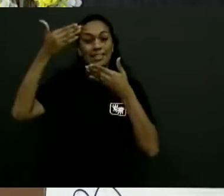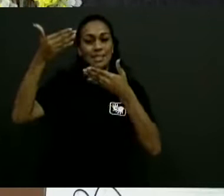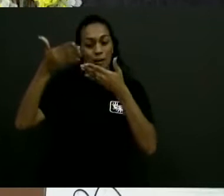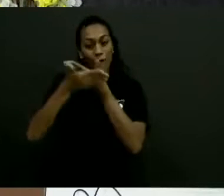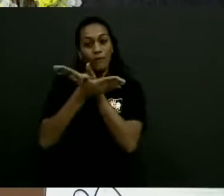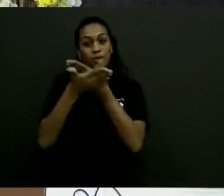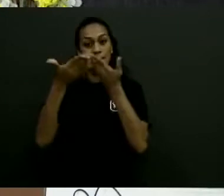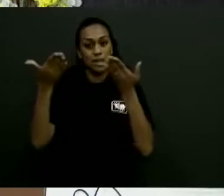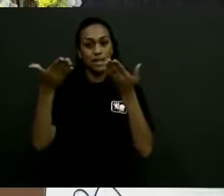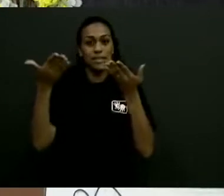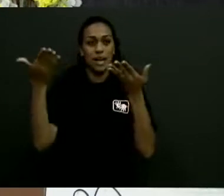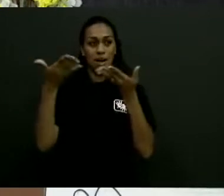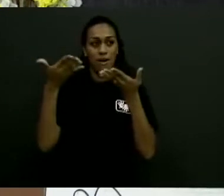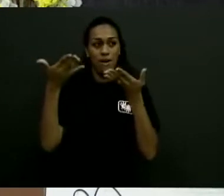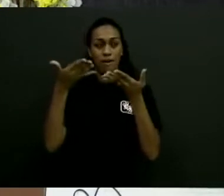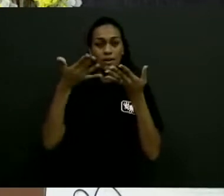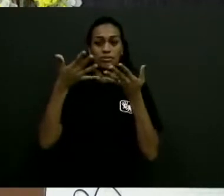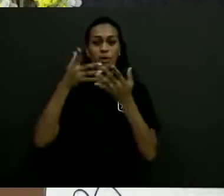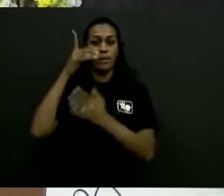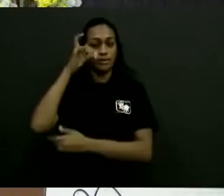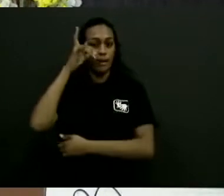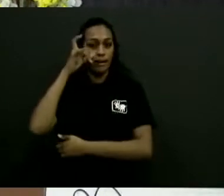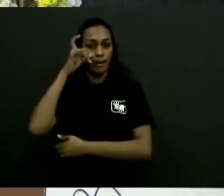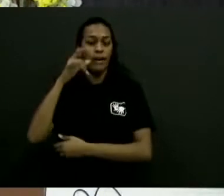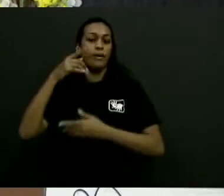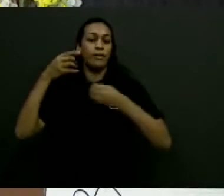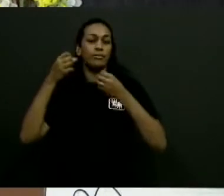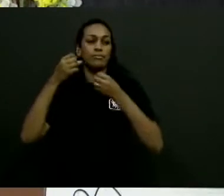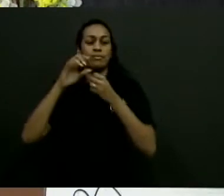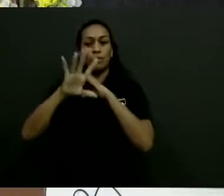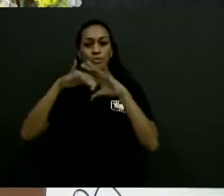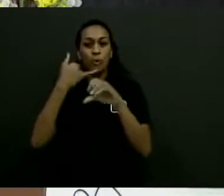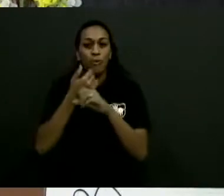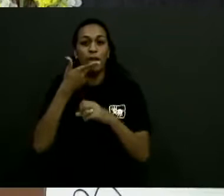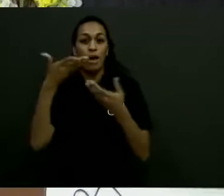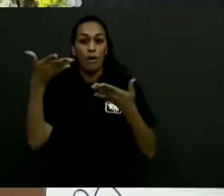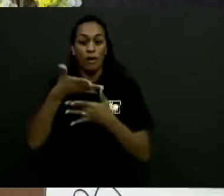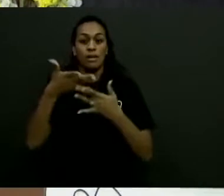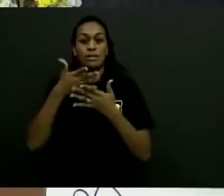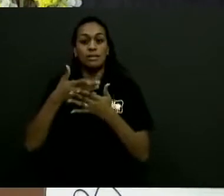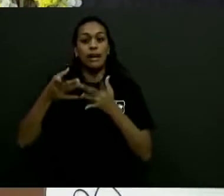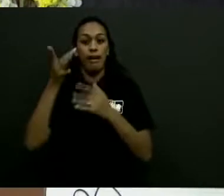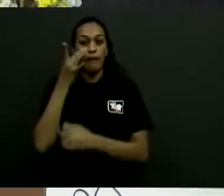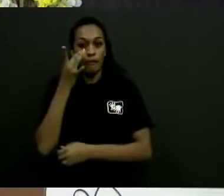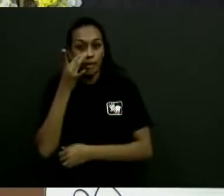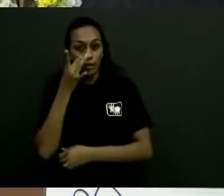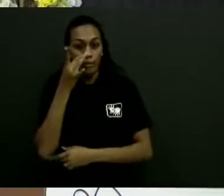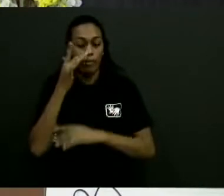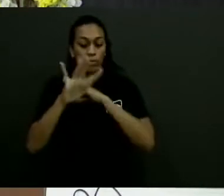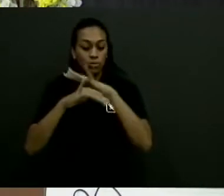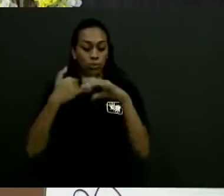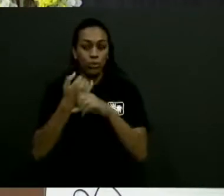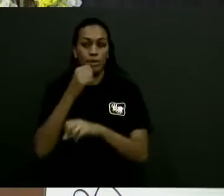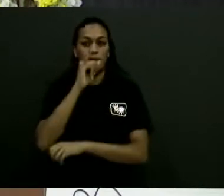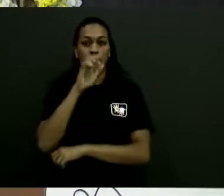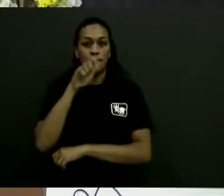já estão chegando aqui na nossa sala e dizer que o nosso culto está ao vivo aí pelo YouTube, né? IEQ